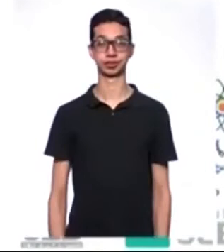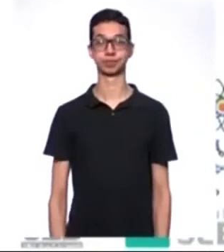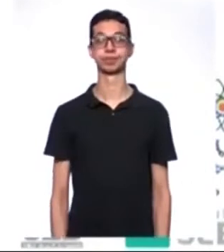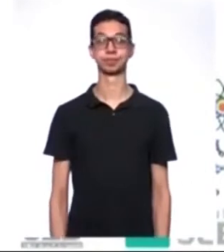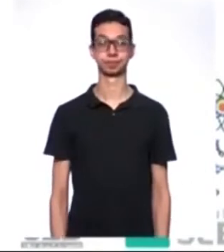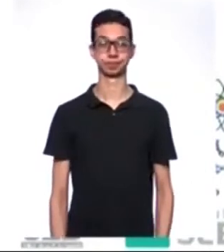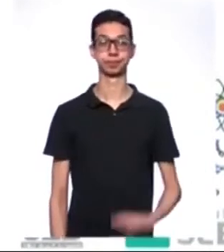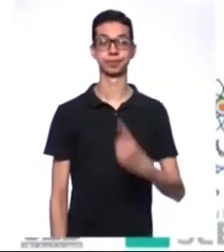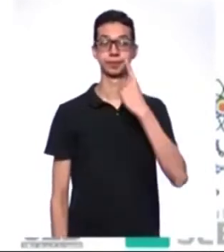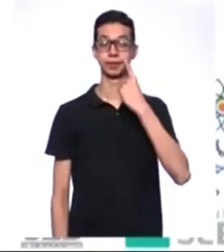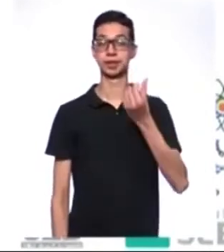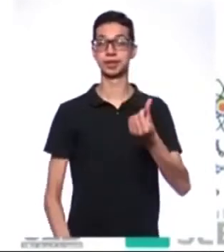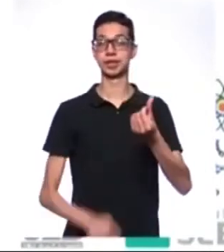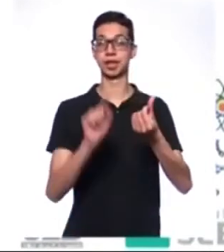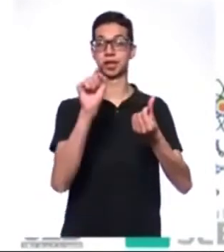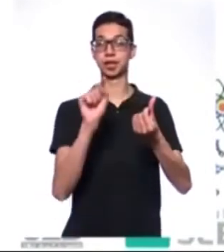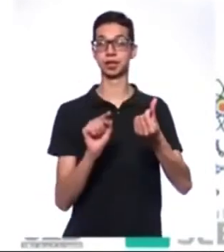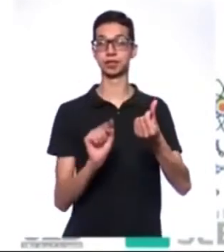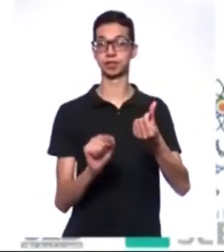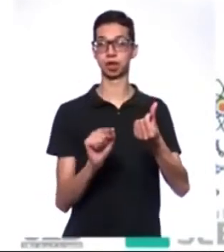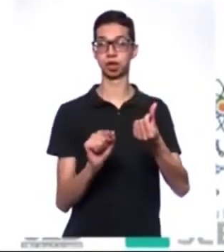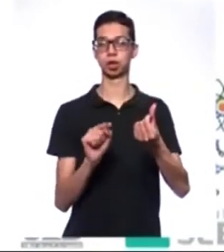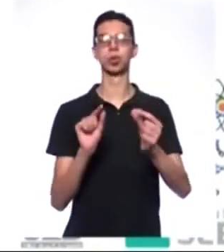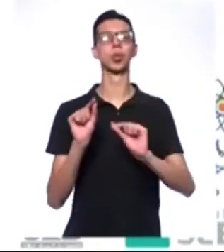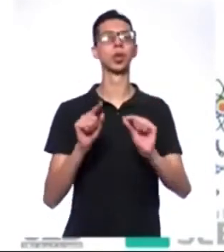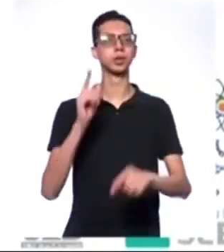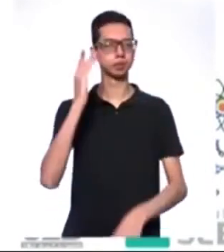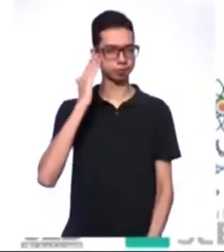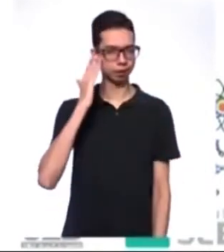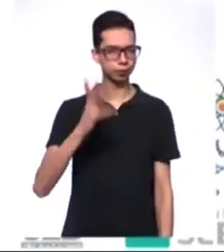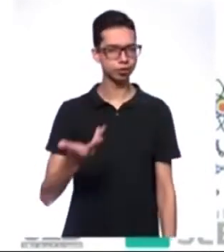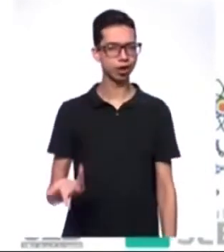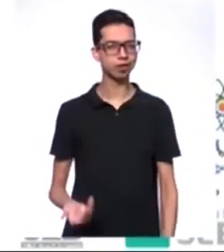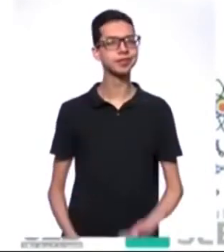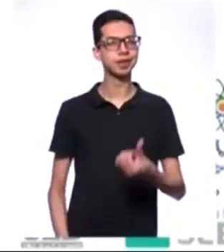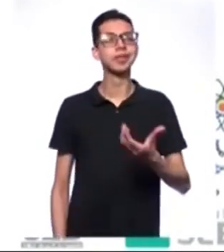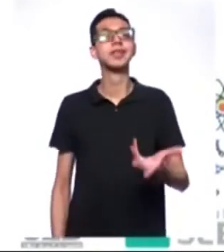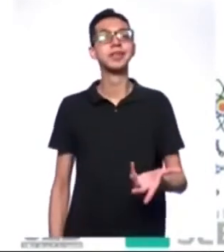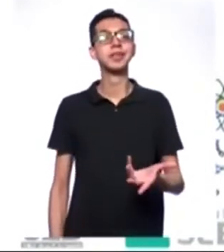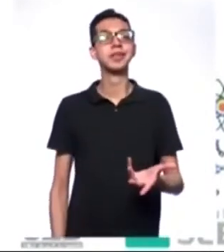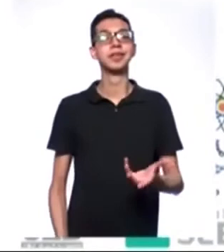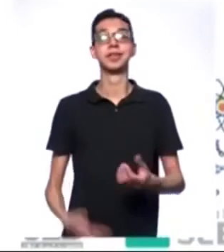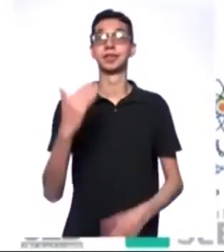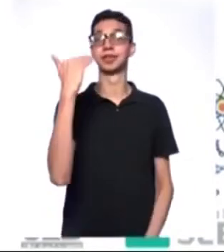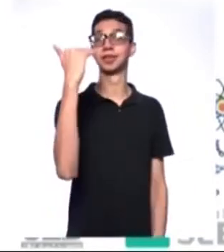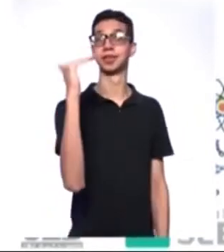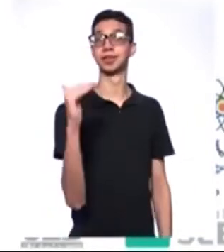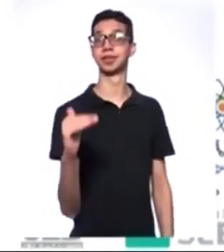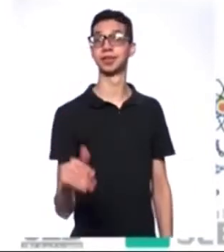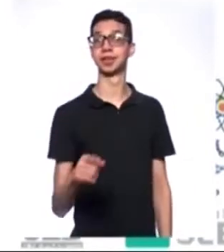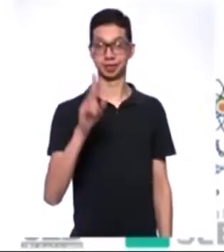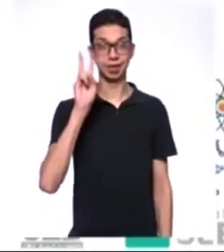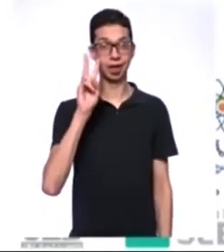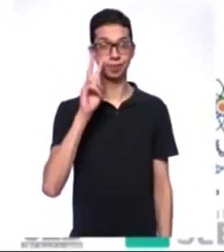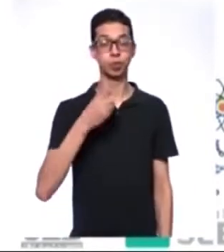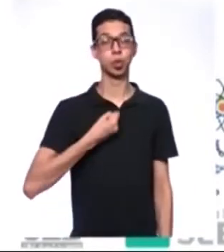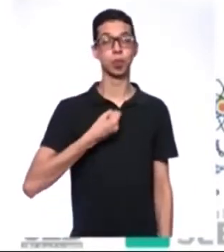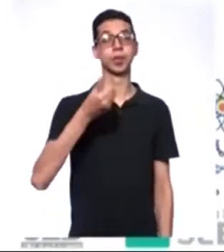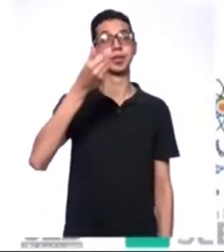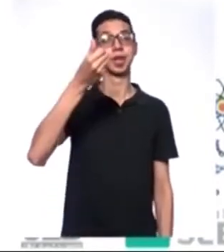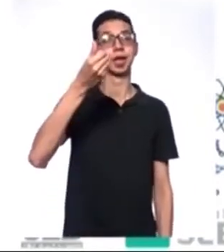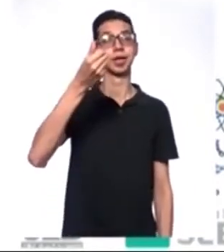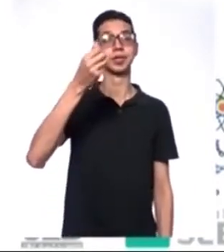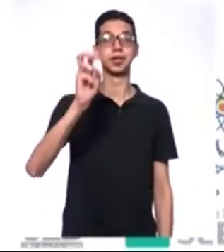6 fatorial vamos lá 6 fatorial você já sabe vai ordem decrescente contagem regressiva vamos